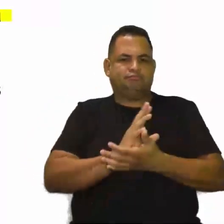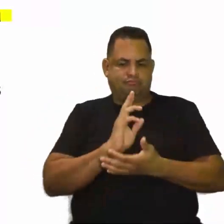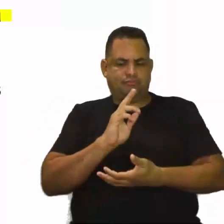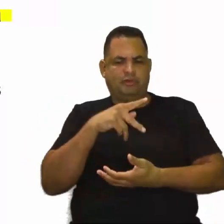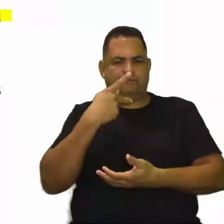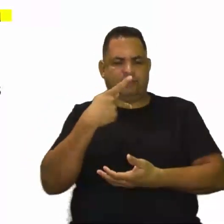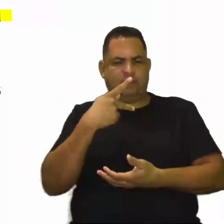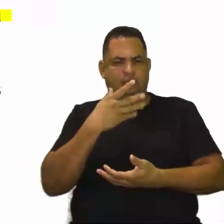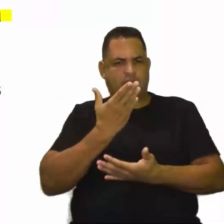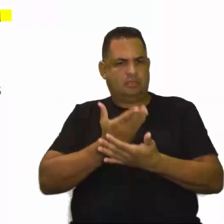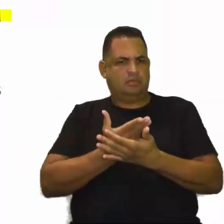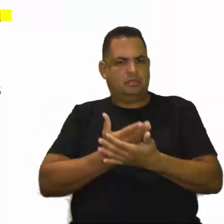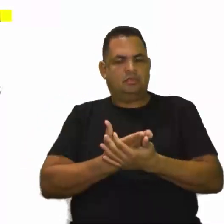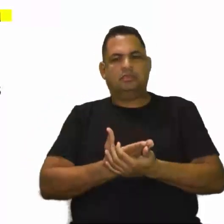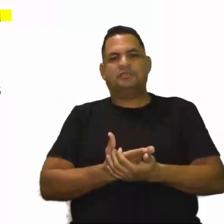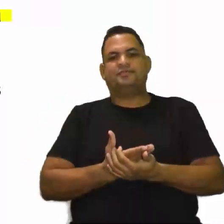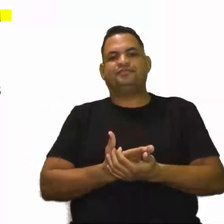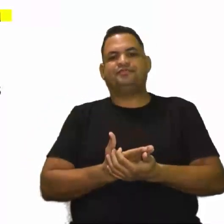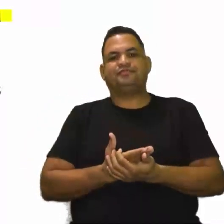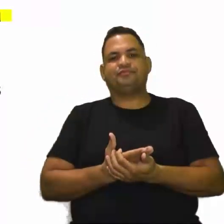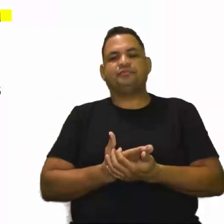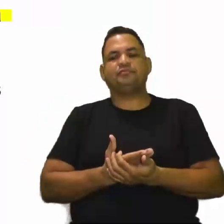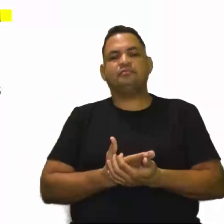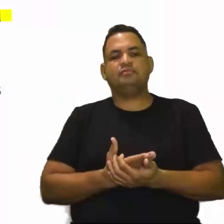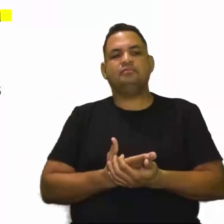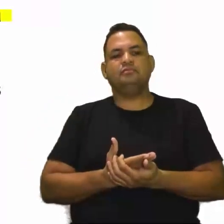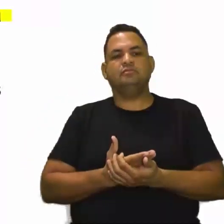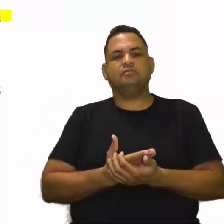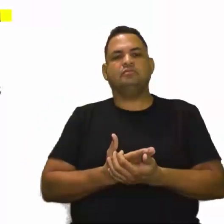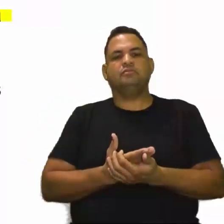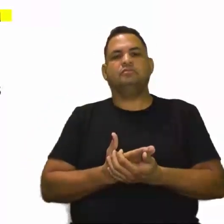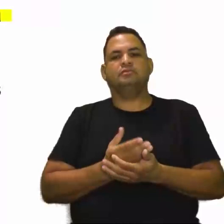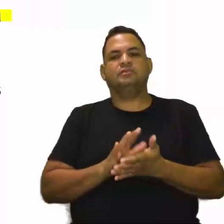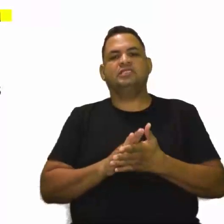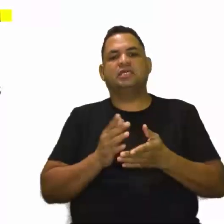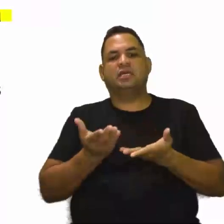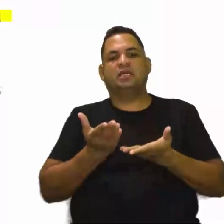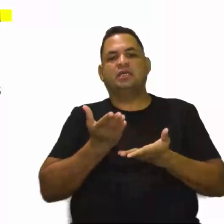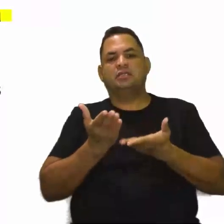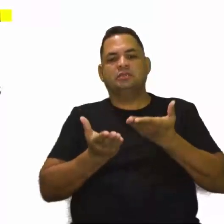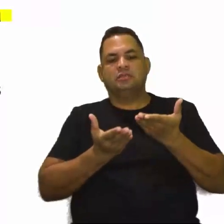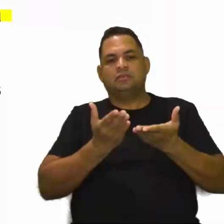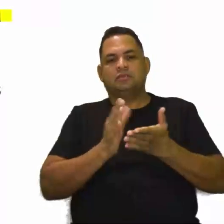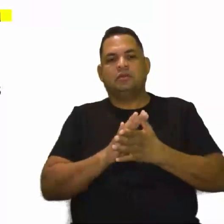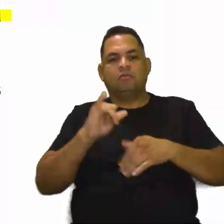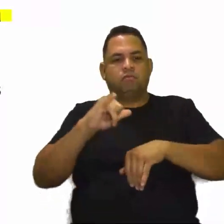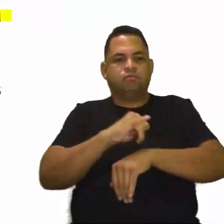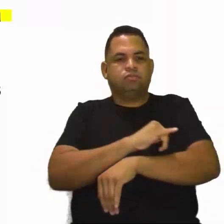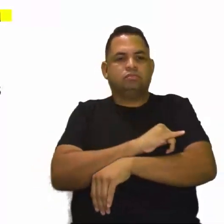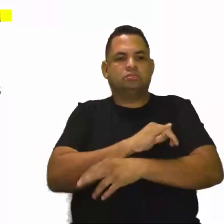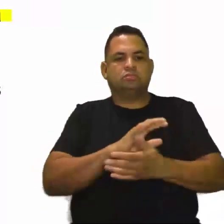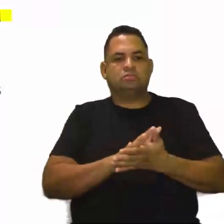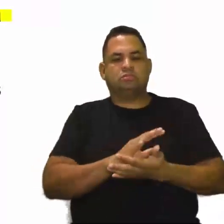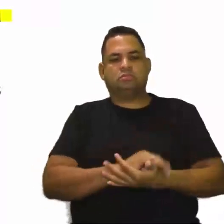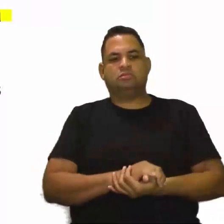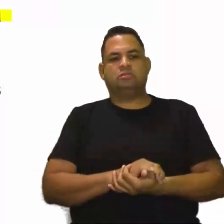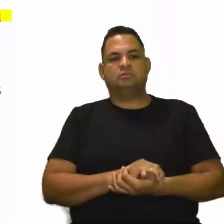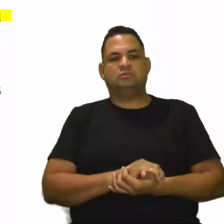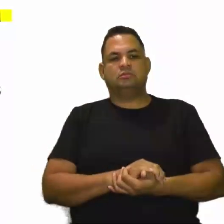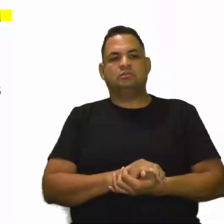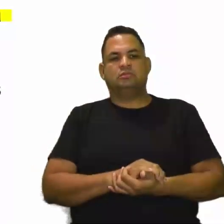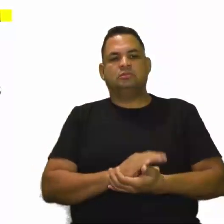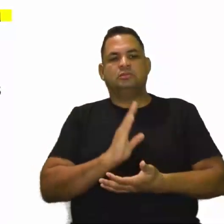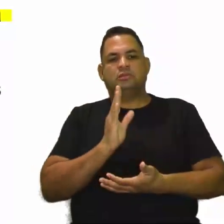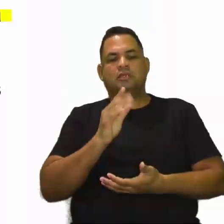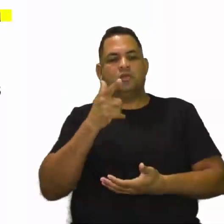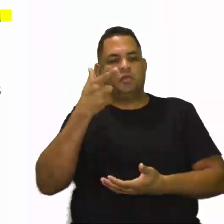disso na aula? Que a avaliação antropométrica, ela trata a obesidade? Será que nós falamos disso? A gente